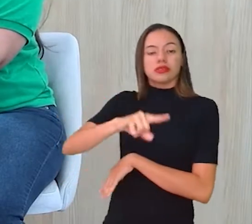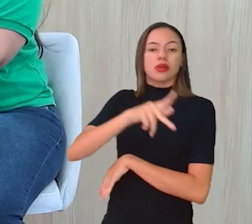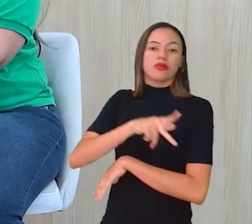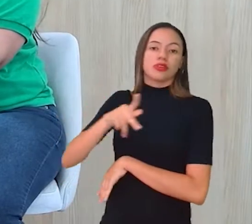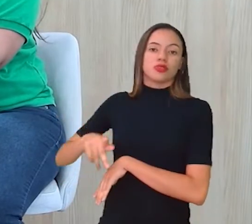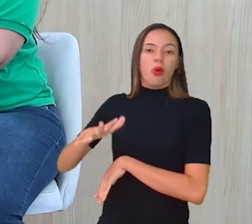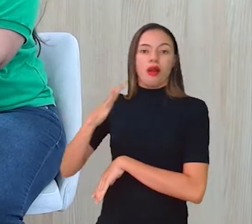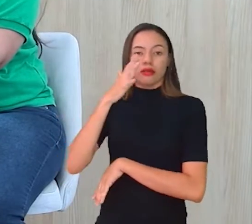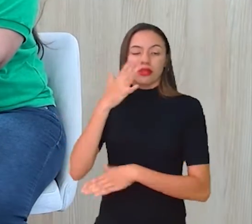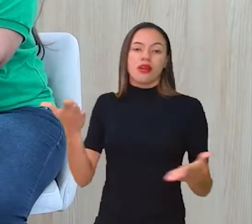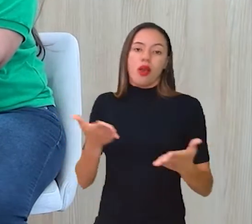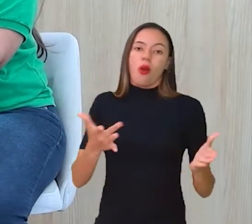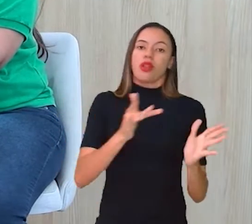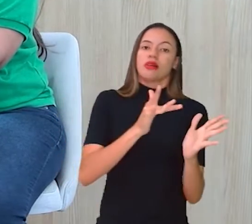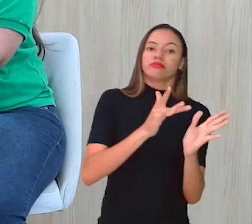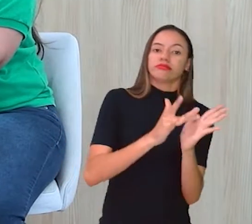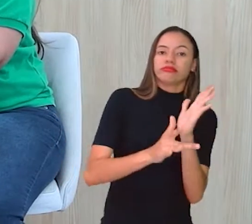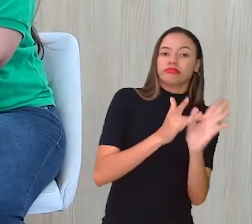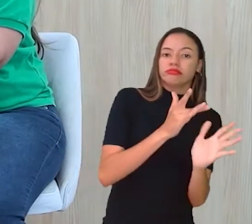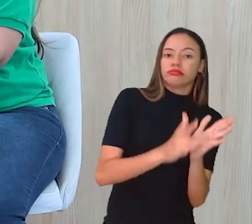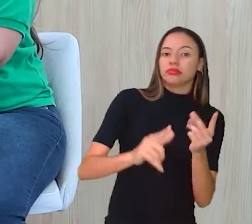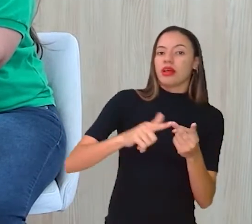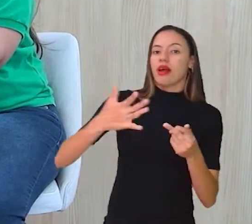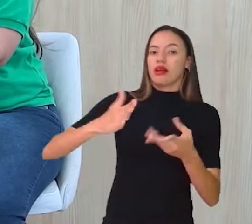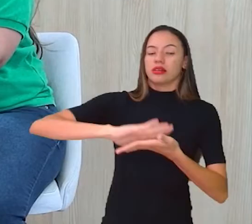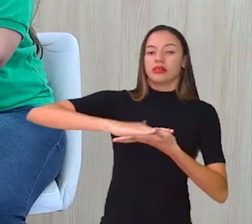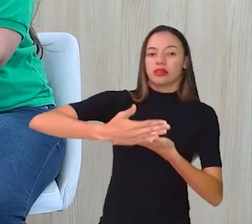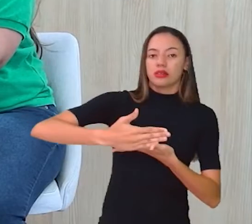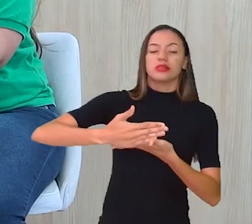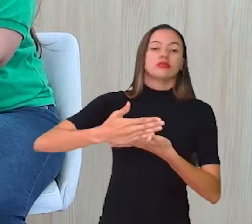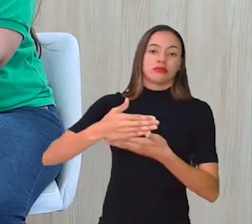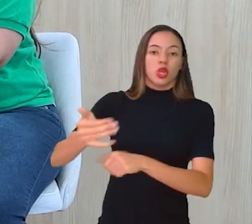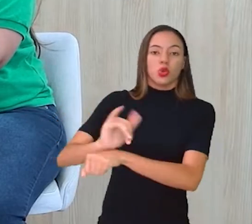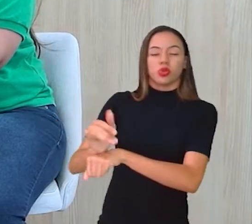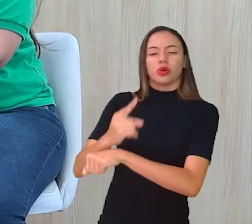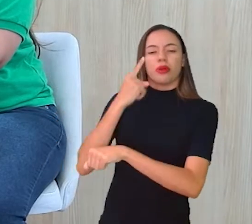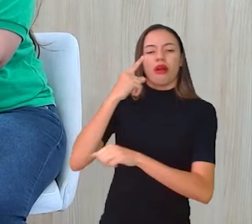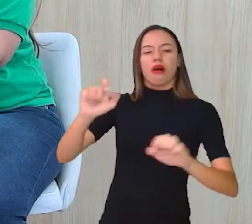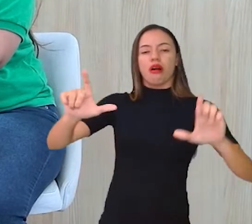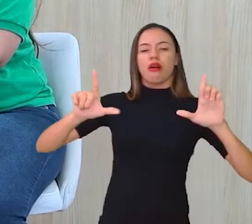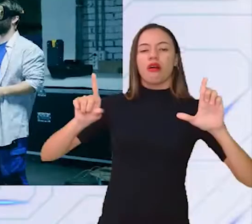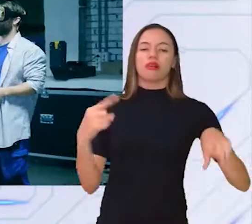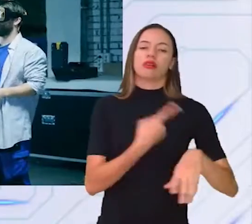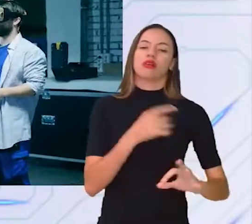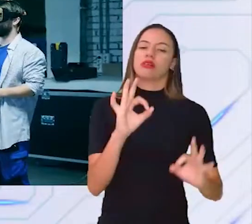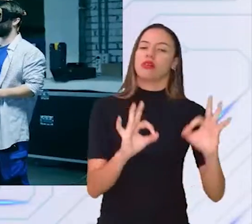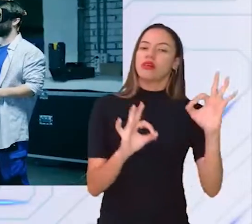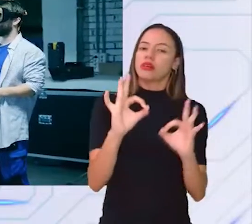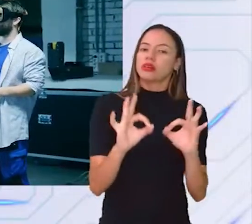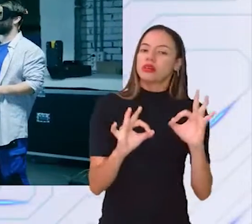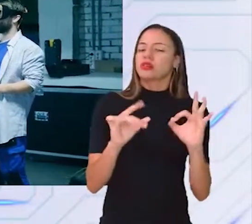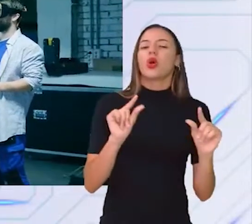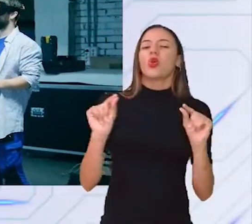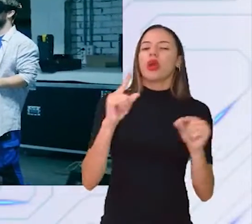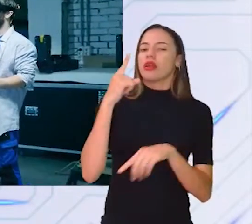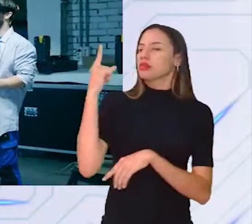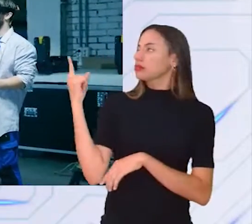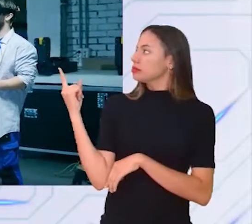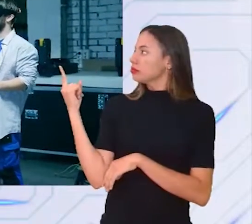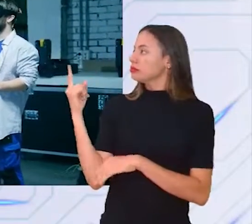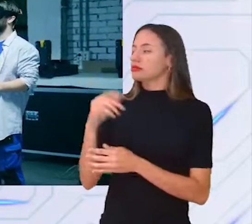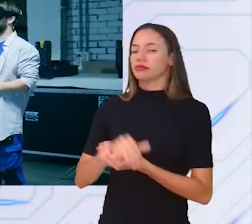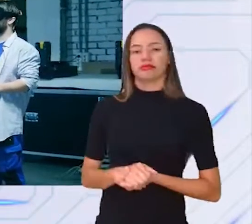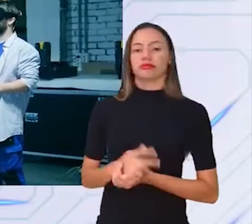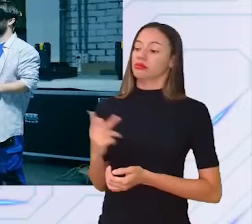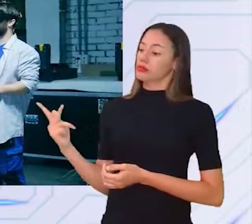pelo tablet, pelo YouTube, tá certo? Dá uma olhadinha nessa tela aí que a gente preparou para vocês, que é o seguinte, né? Então, a